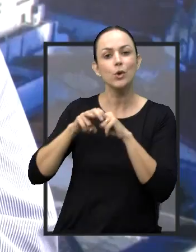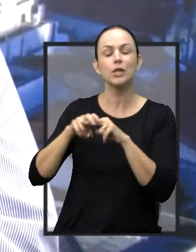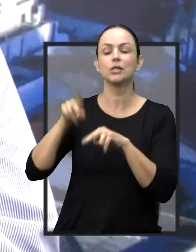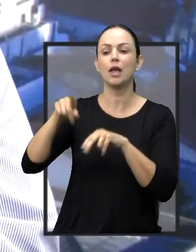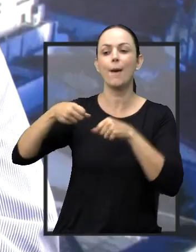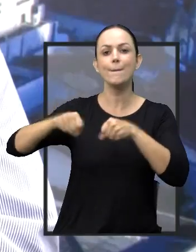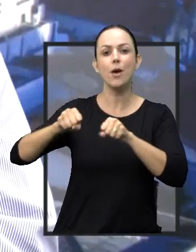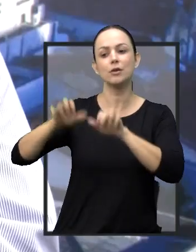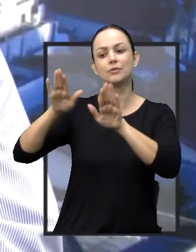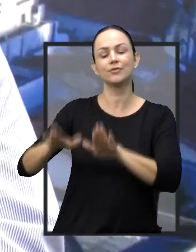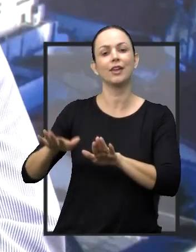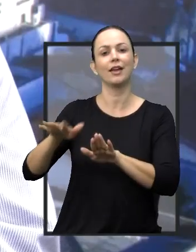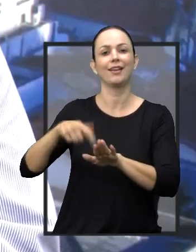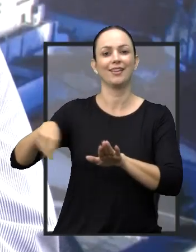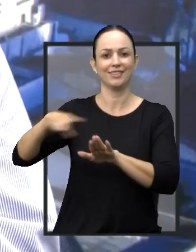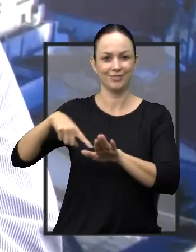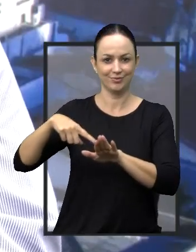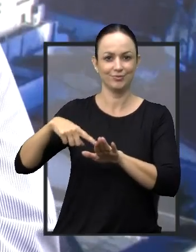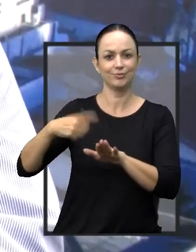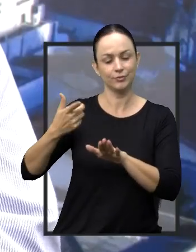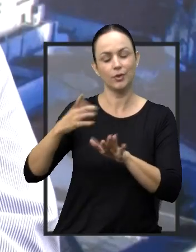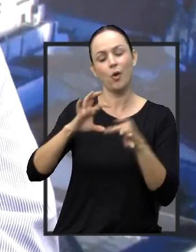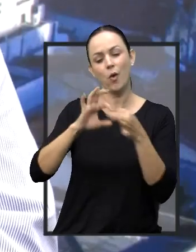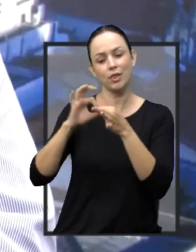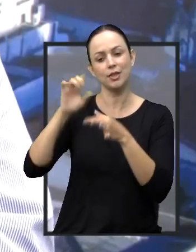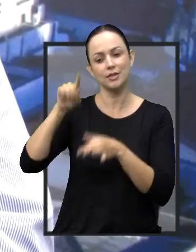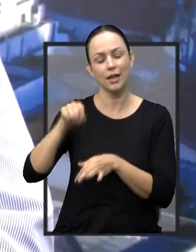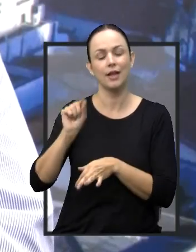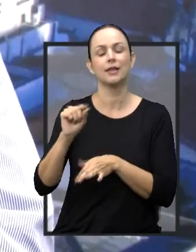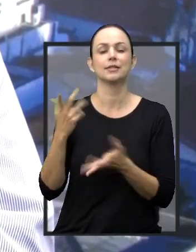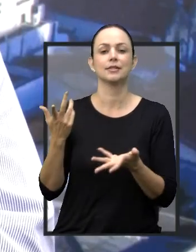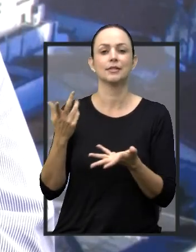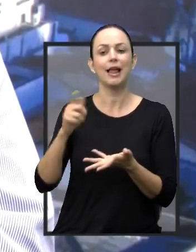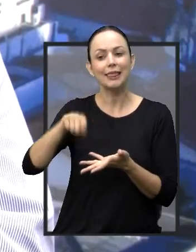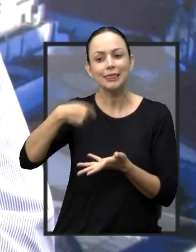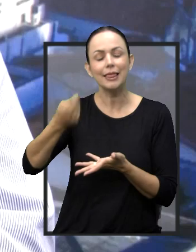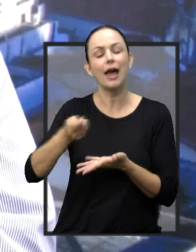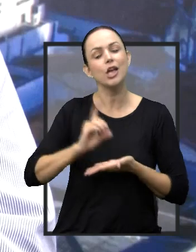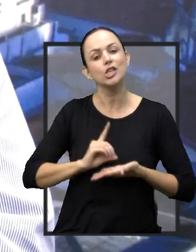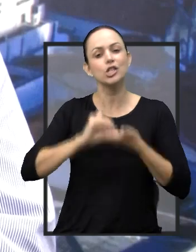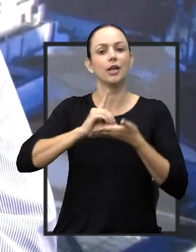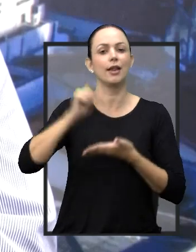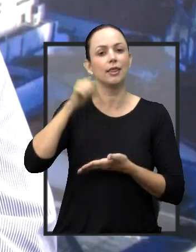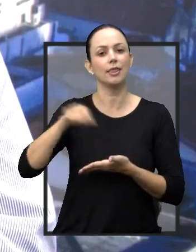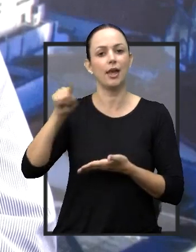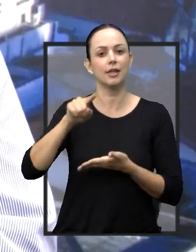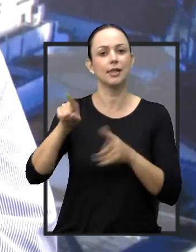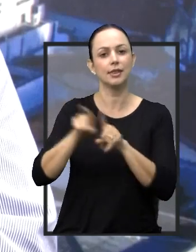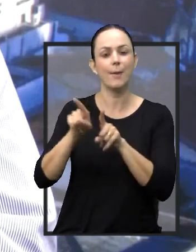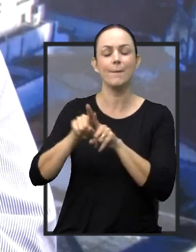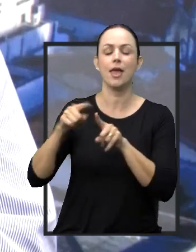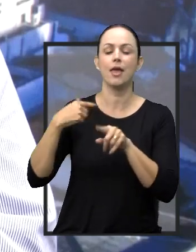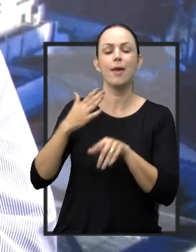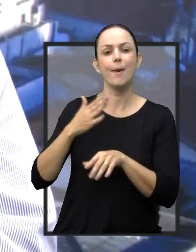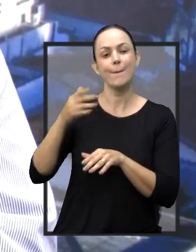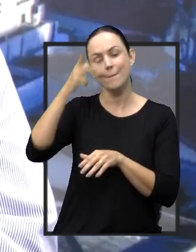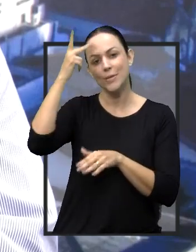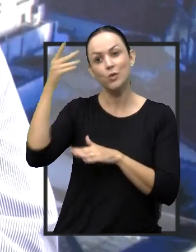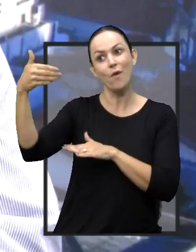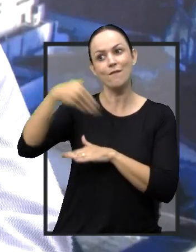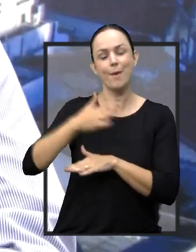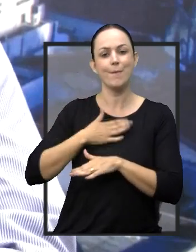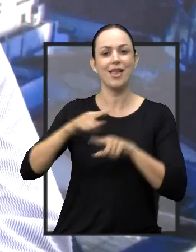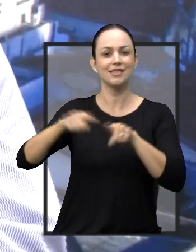ali naquela região. Enfim, o contexto é esse, poder dar um pouco mais de dignidade, e eu recebi a demanda pelo meu gabinete e